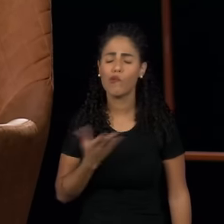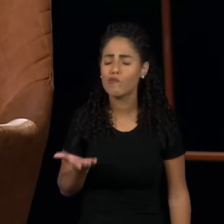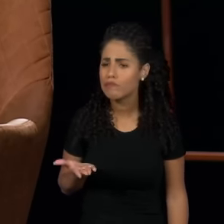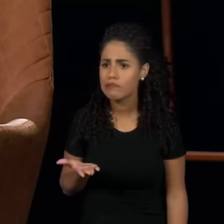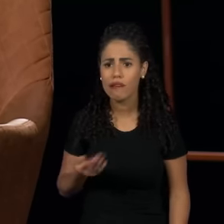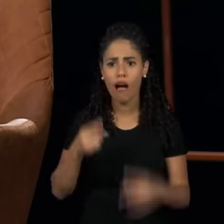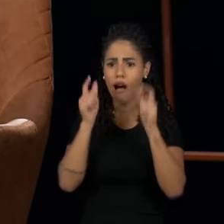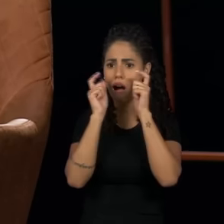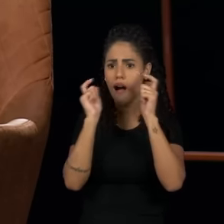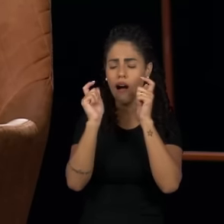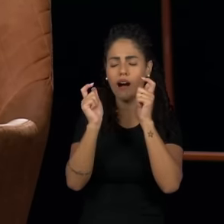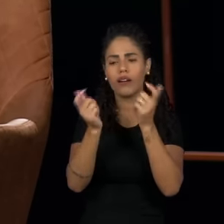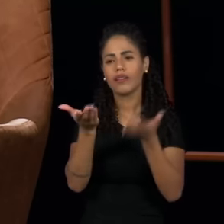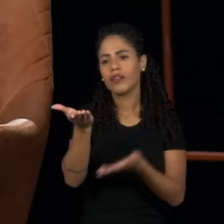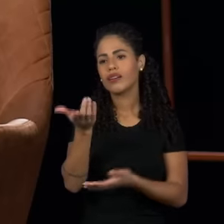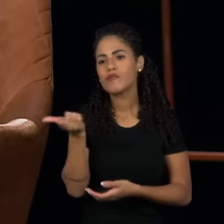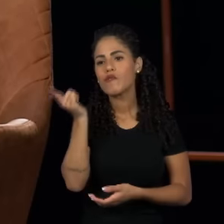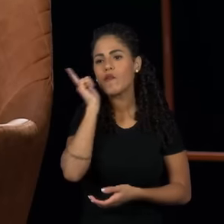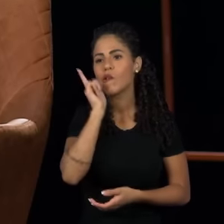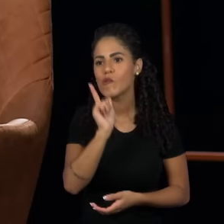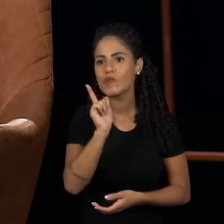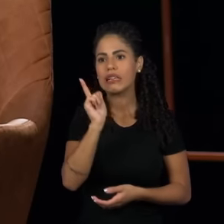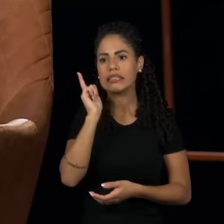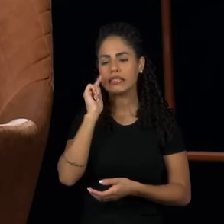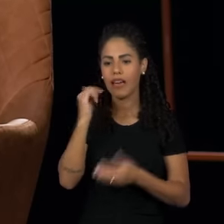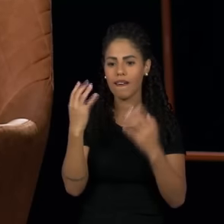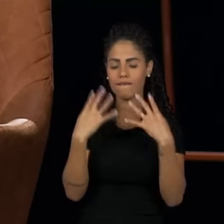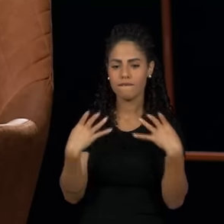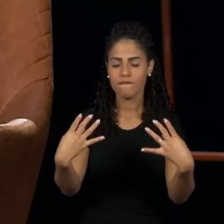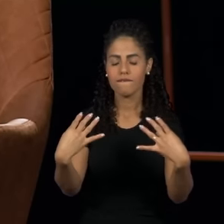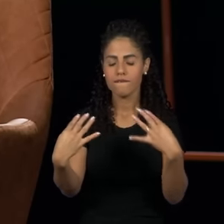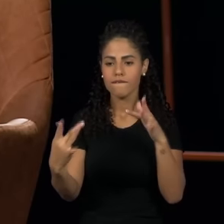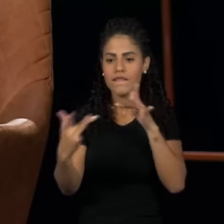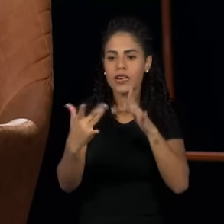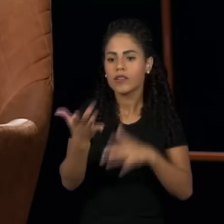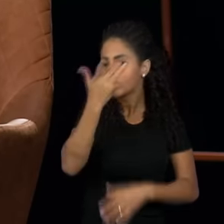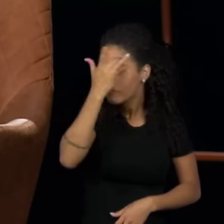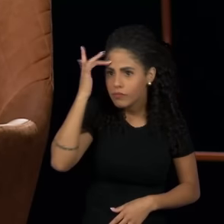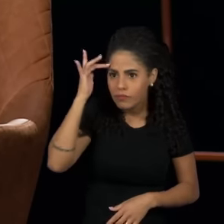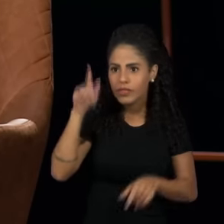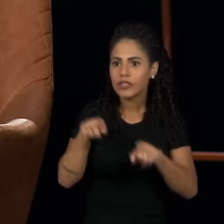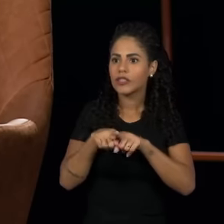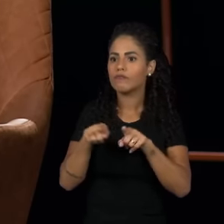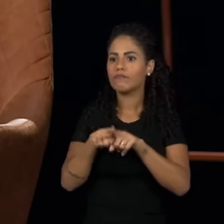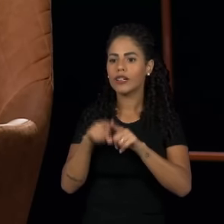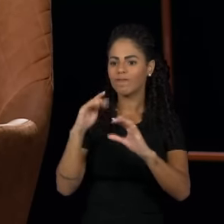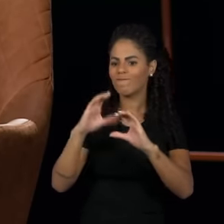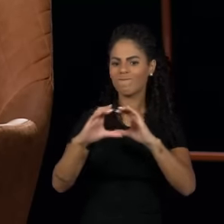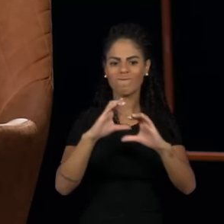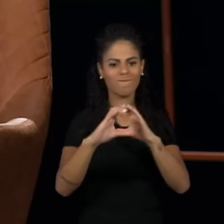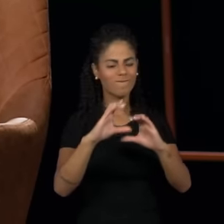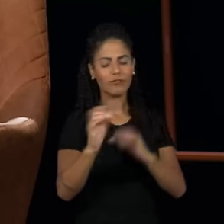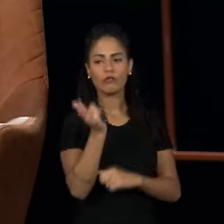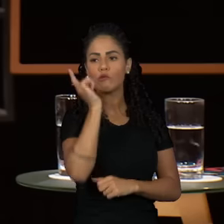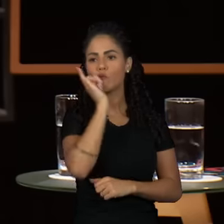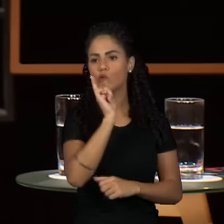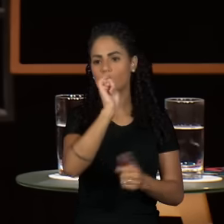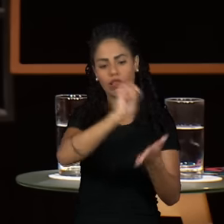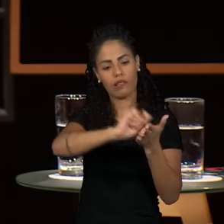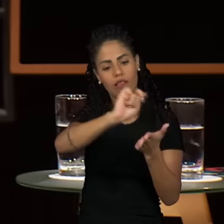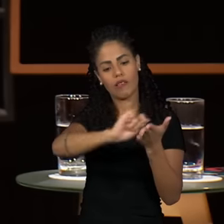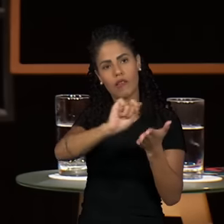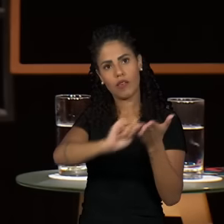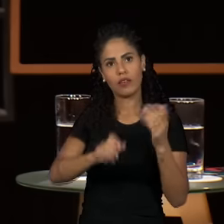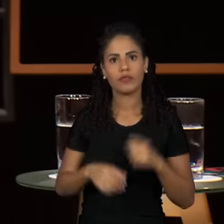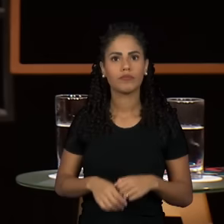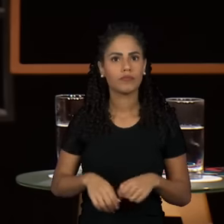como ele chega no público, sabe? Ele tem um poder de comunicação, o texto dele. Tem aquele pé